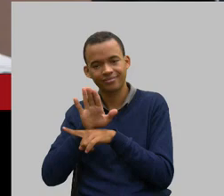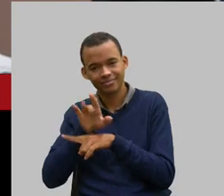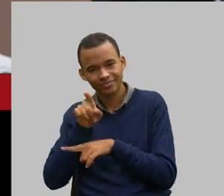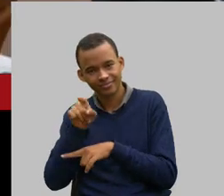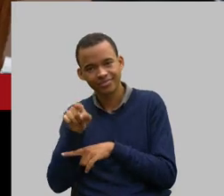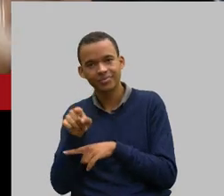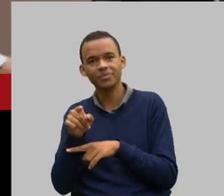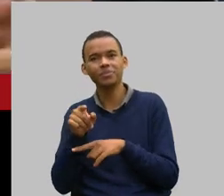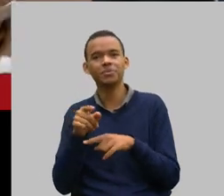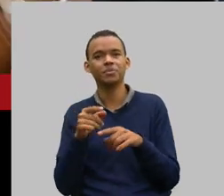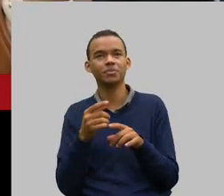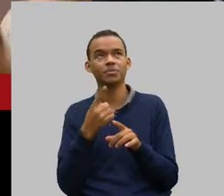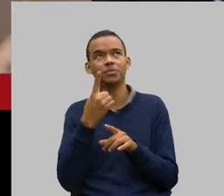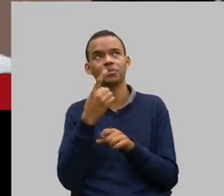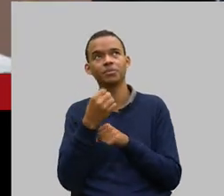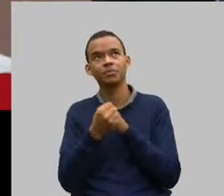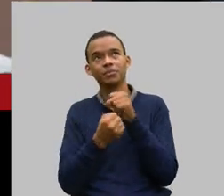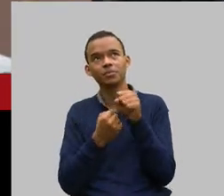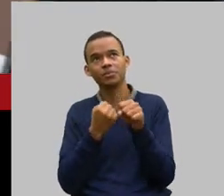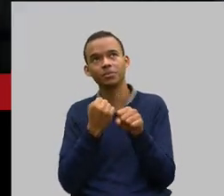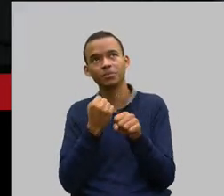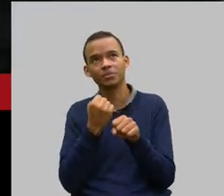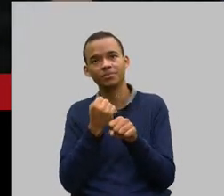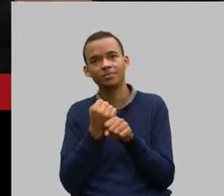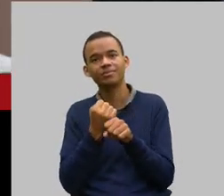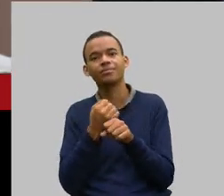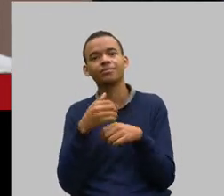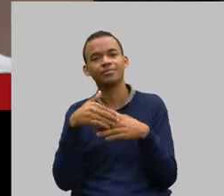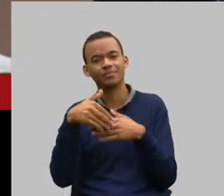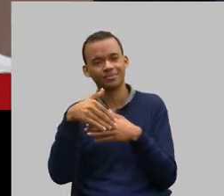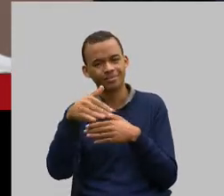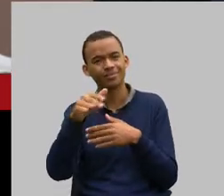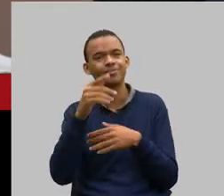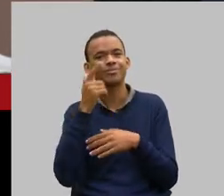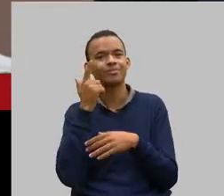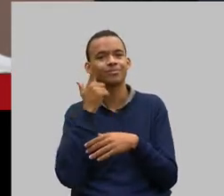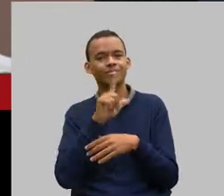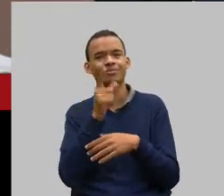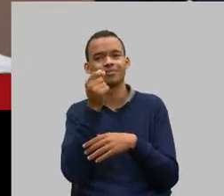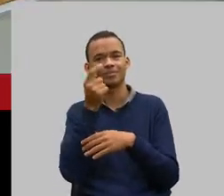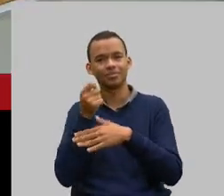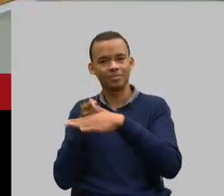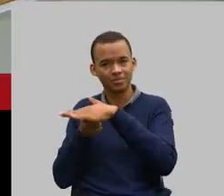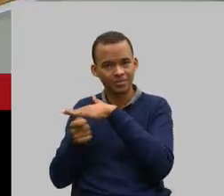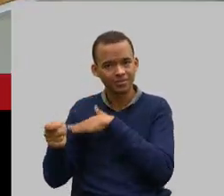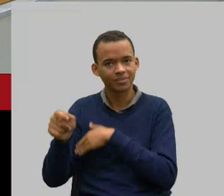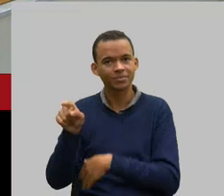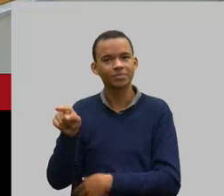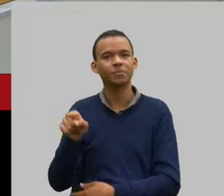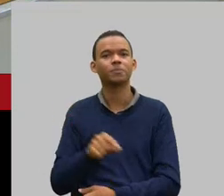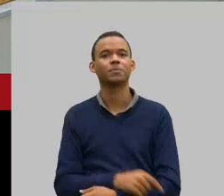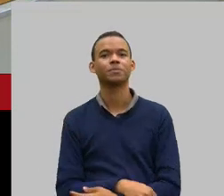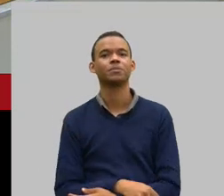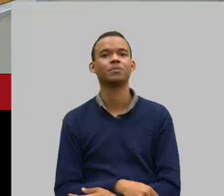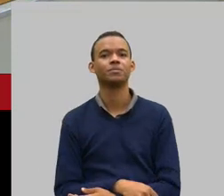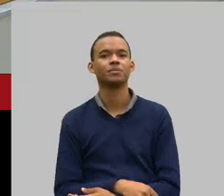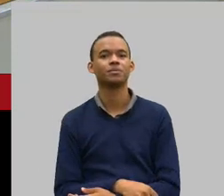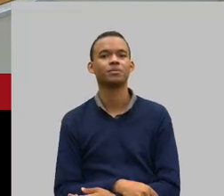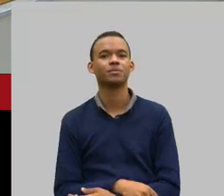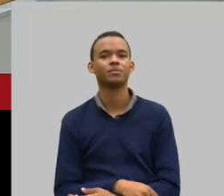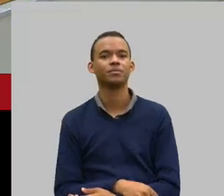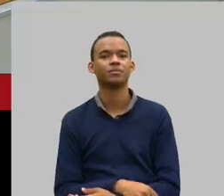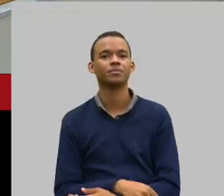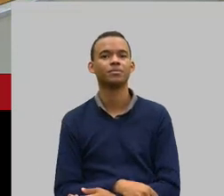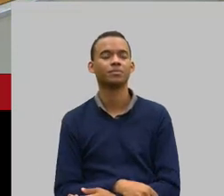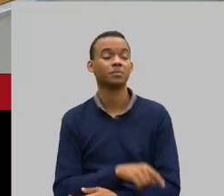esse resto de ano e nos próximos também com grandes investimentos eu eu eu naa esqueceu de